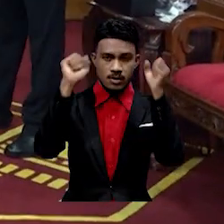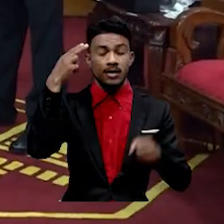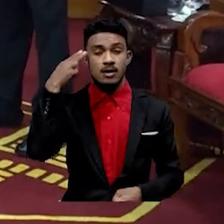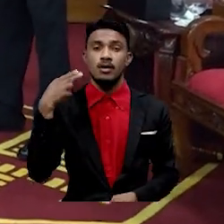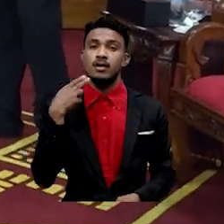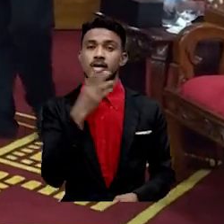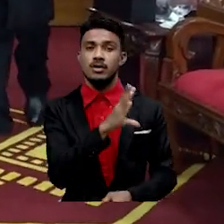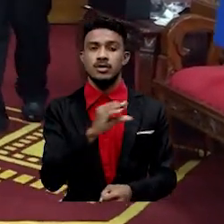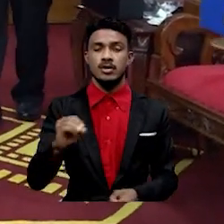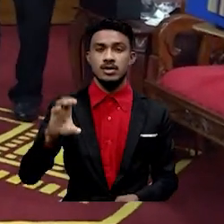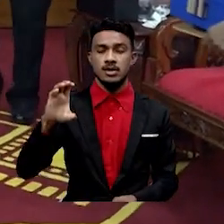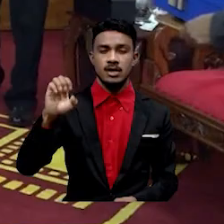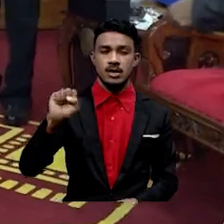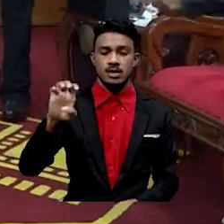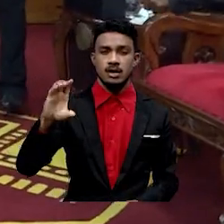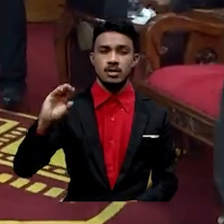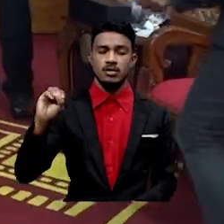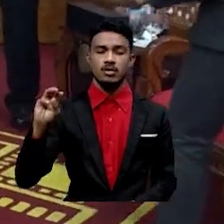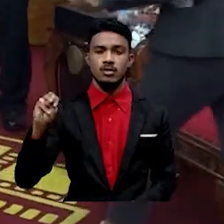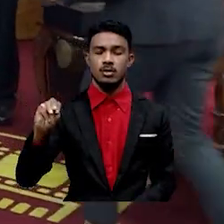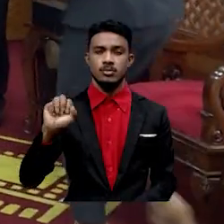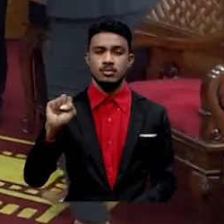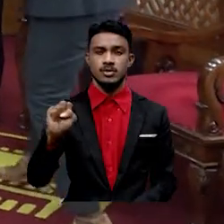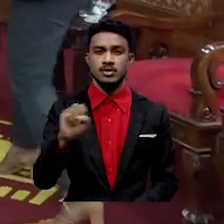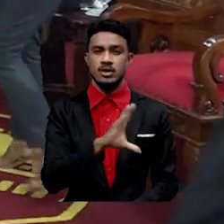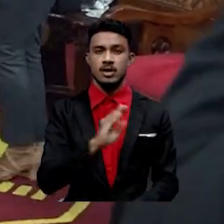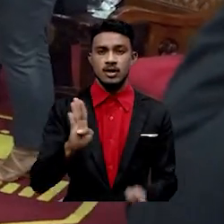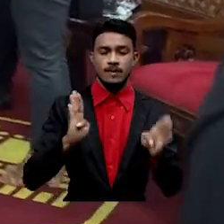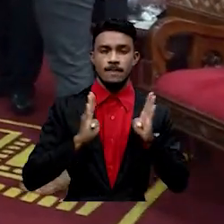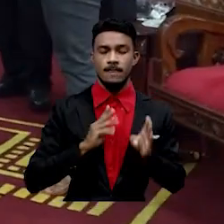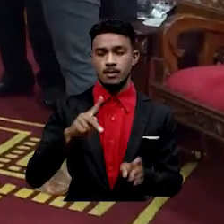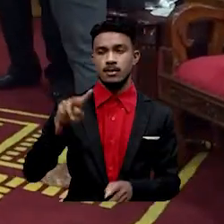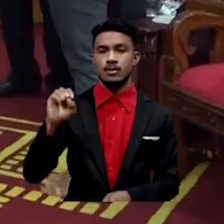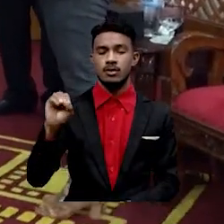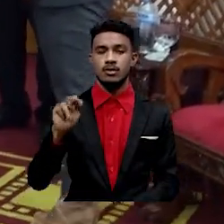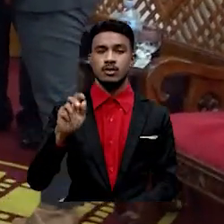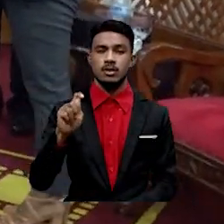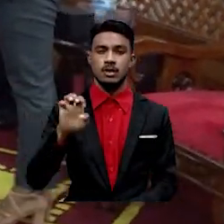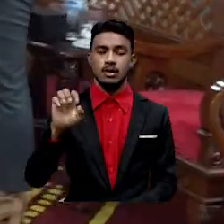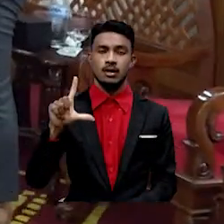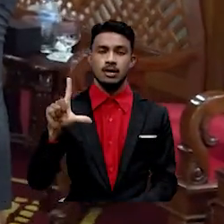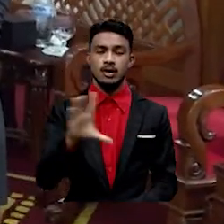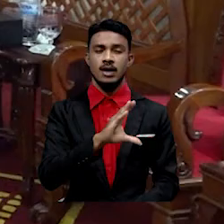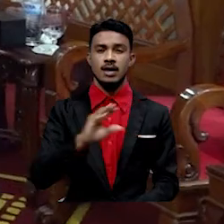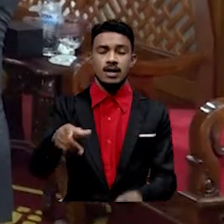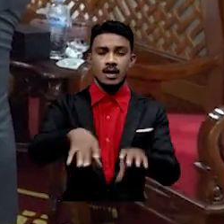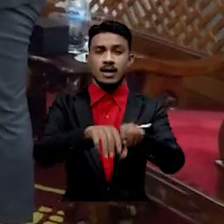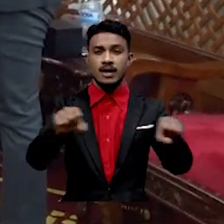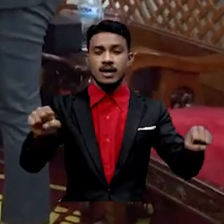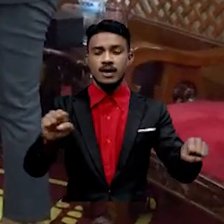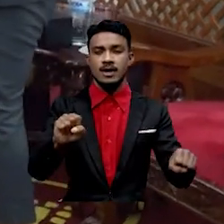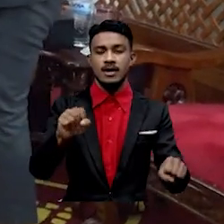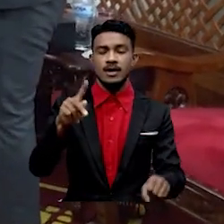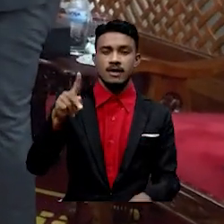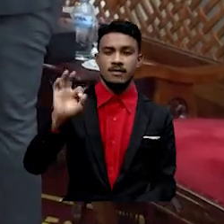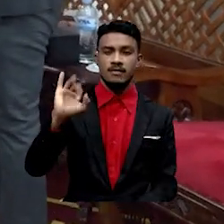sa Coms nia serviço ba se festado. Na imba empresa sa Comtel explica, ho projeto dar a cabo fibra óptica ne, se ha dia